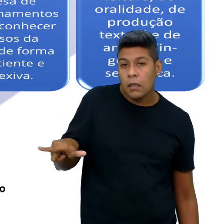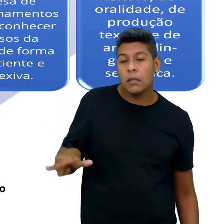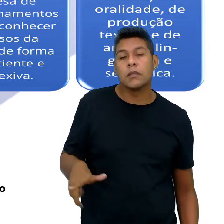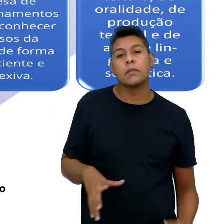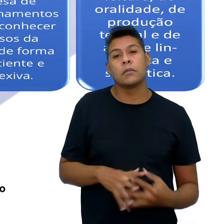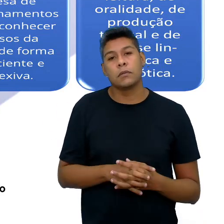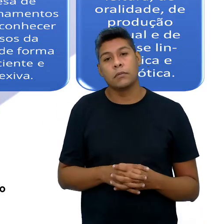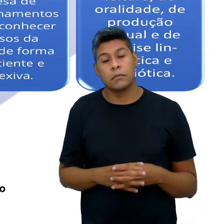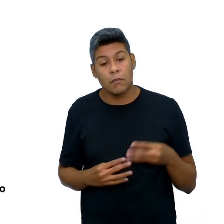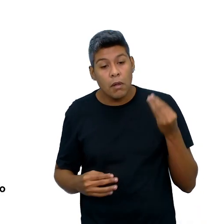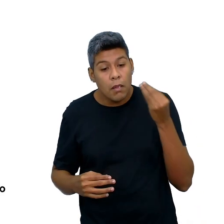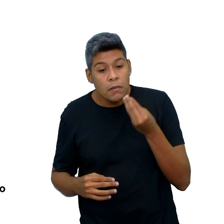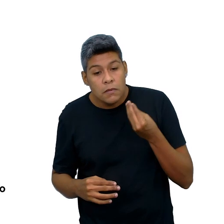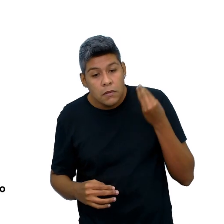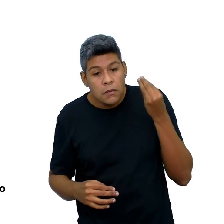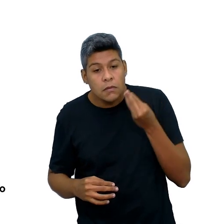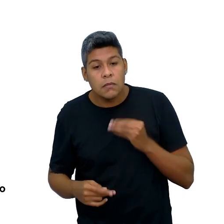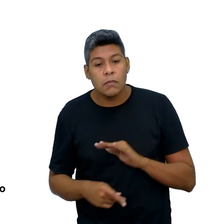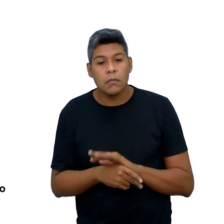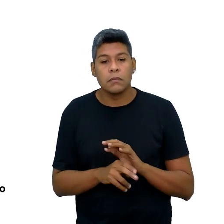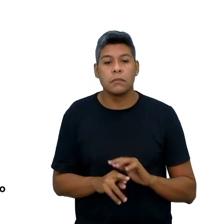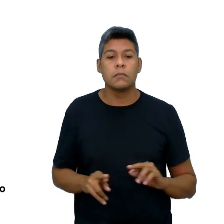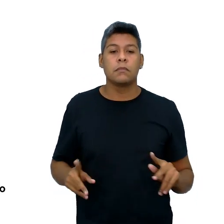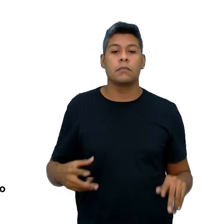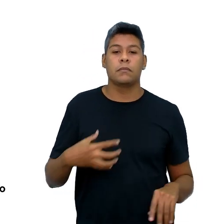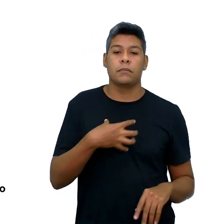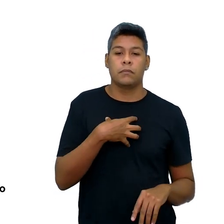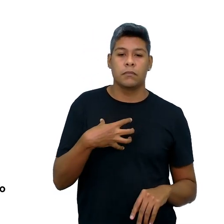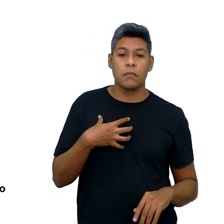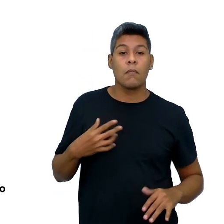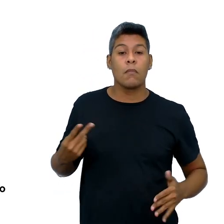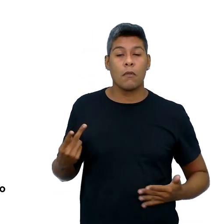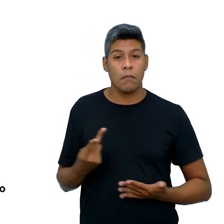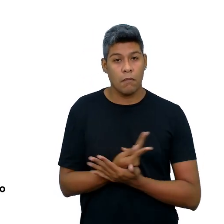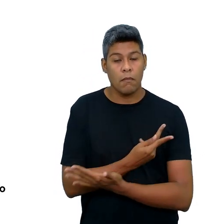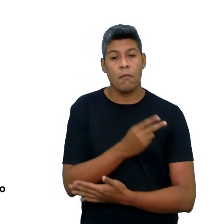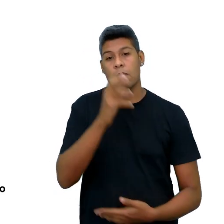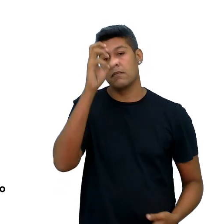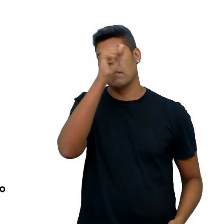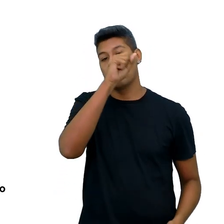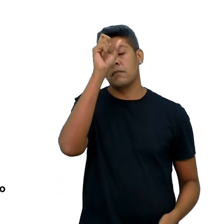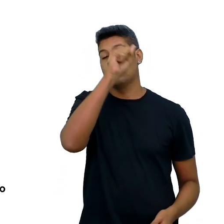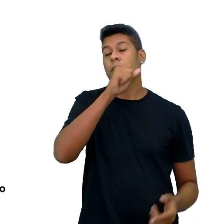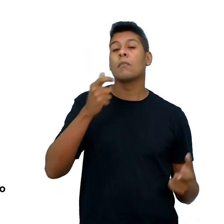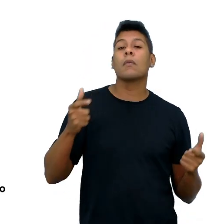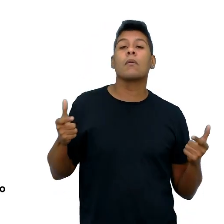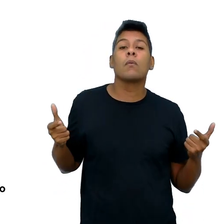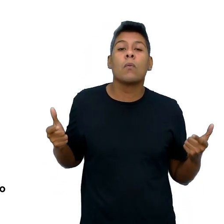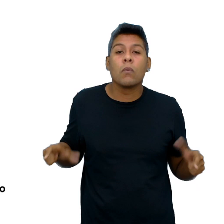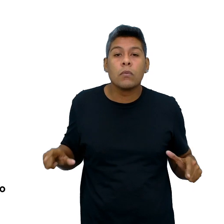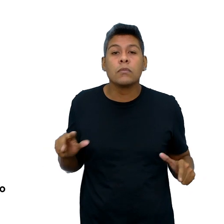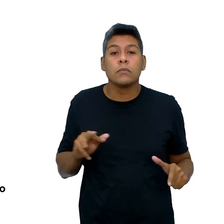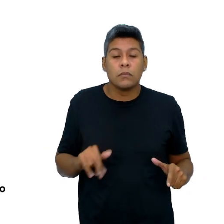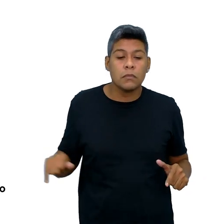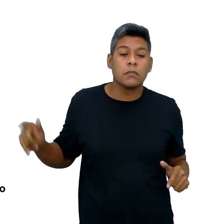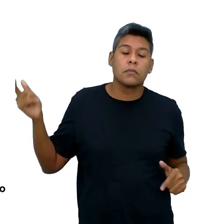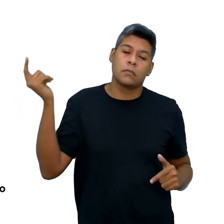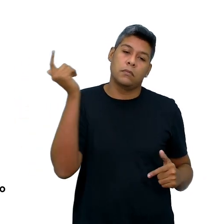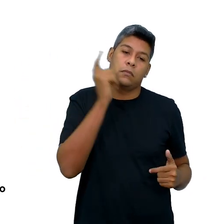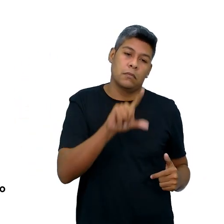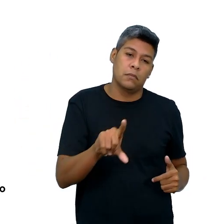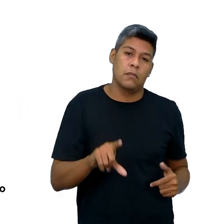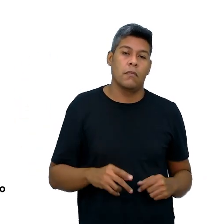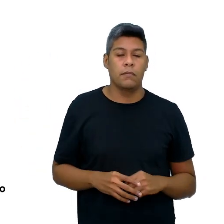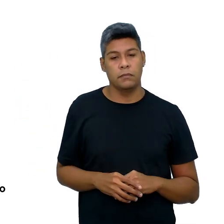a experimentar aí as diferentes formas de situação de aprendizagem, onde eles vão conseguir